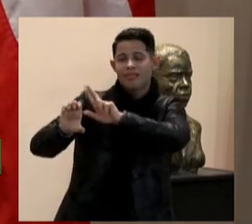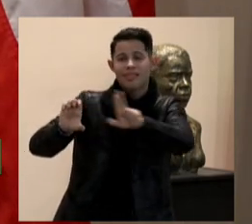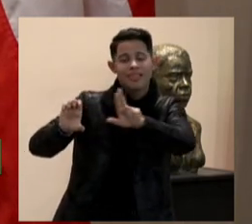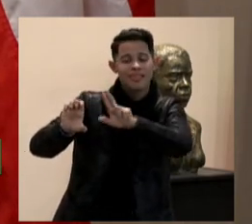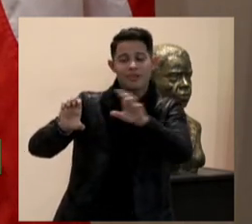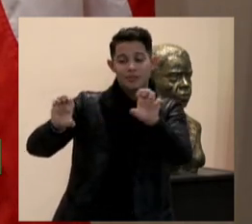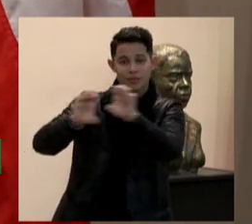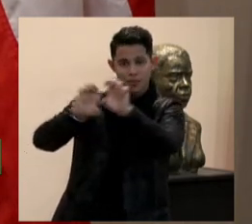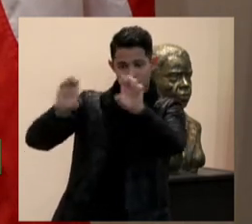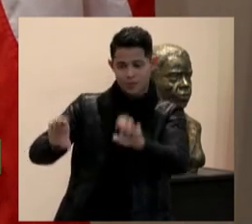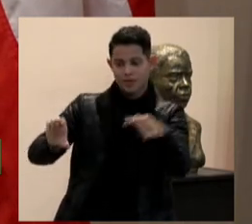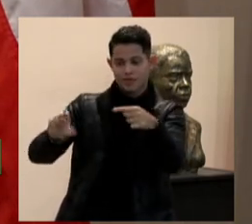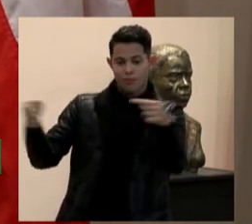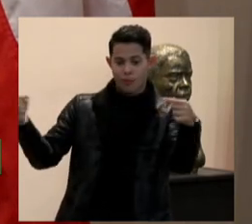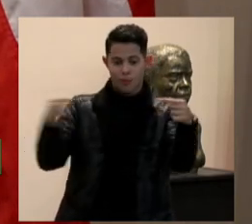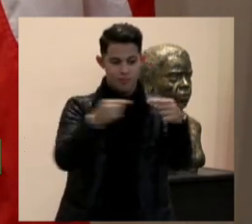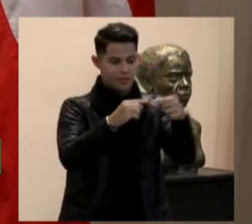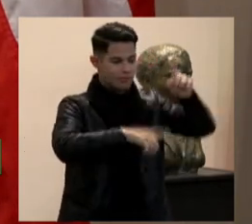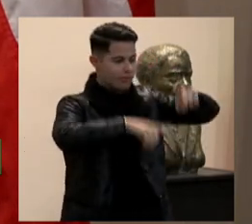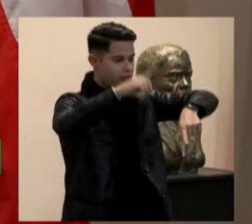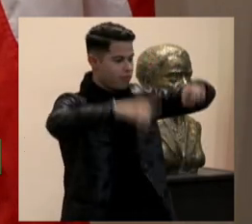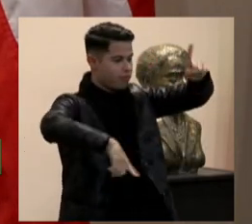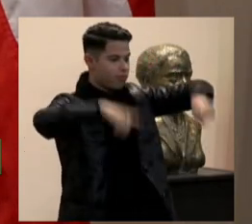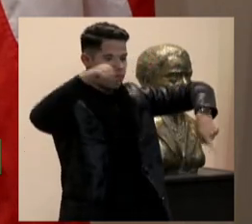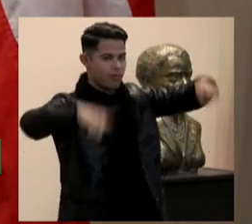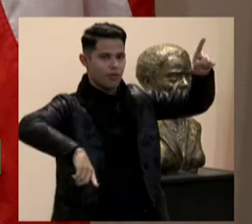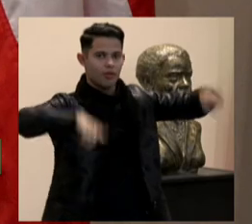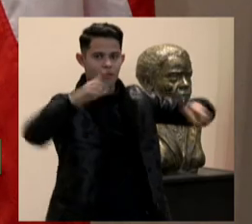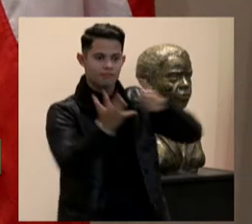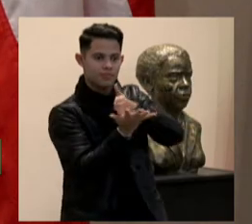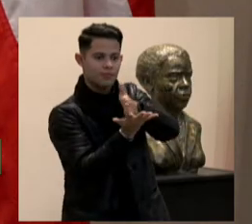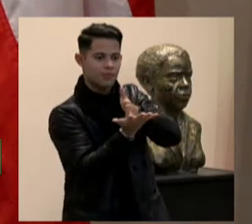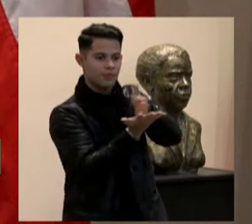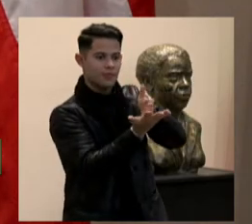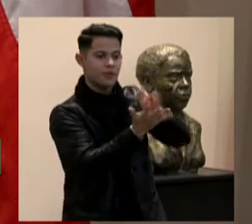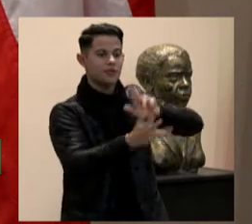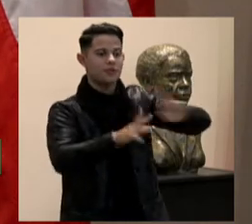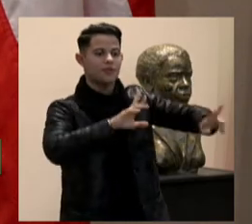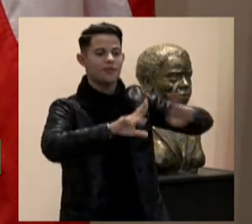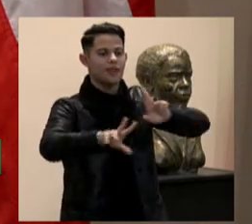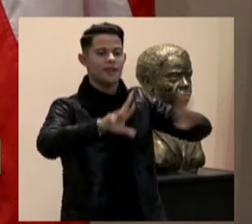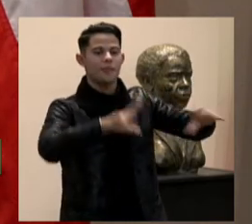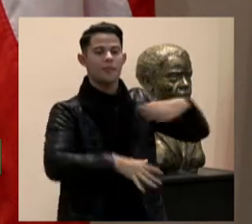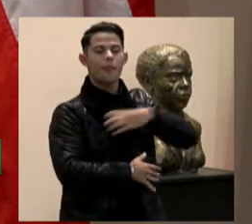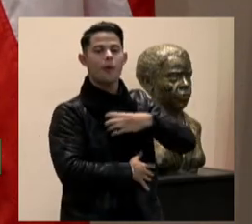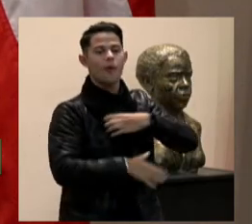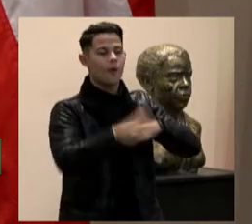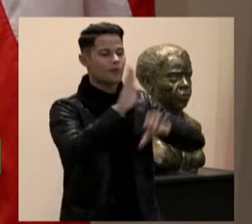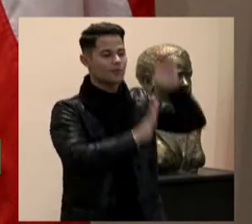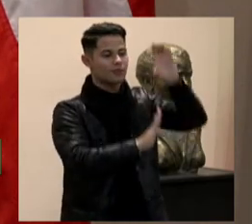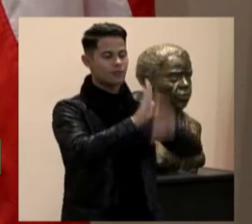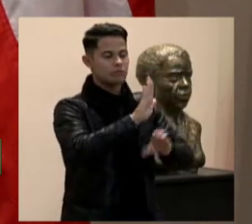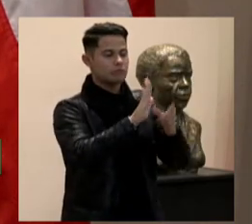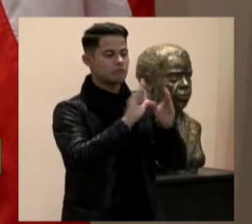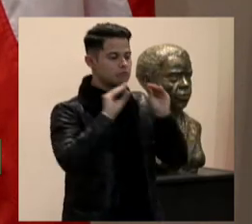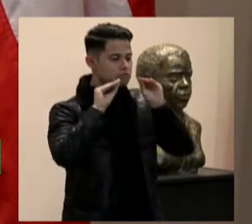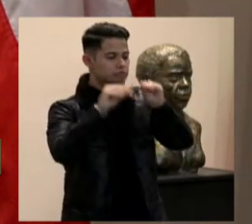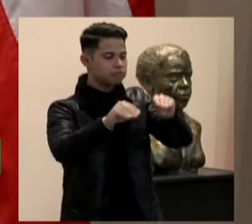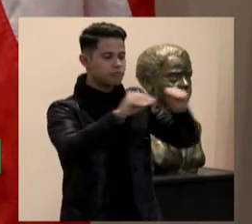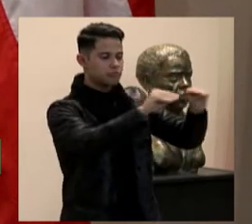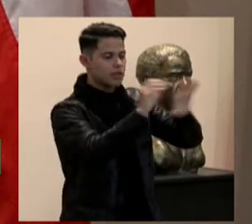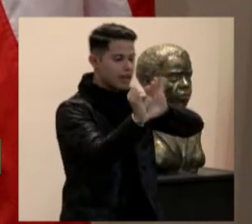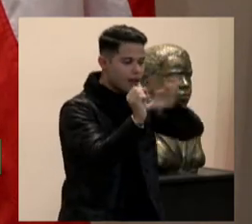considere esses diferentes modos curriculares de se estabelecer e de se garantir